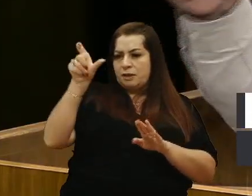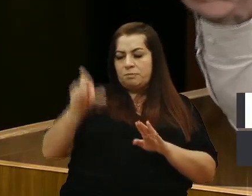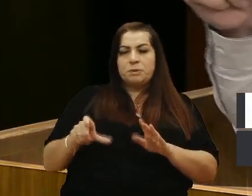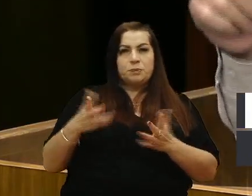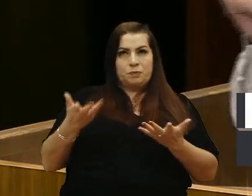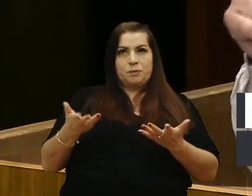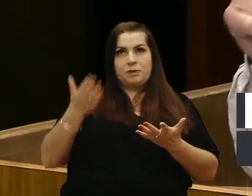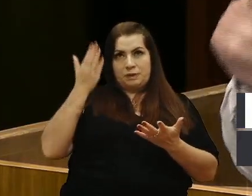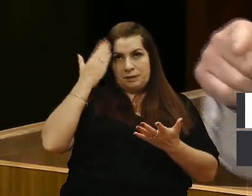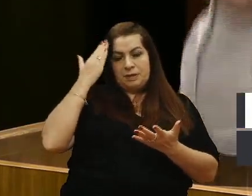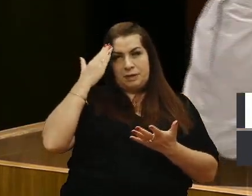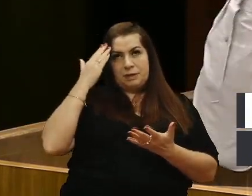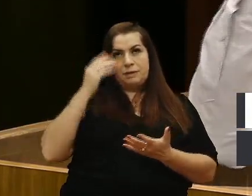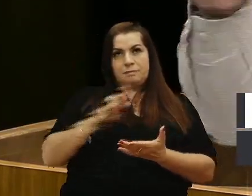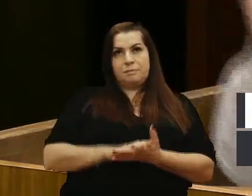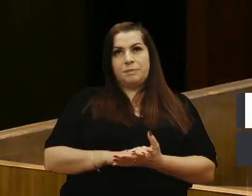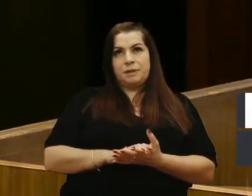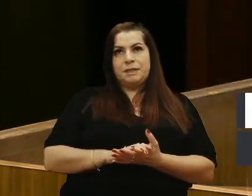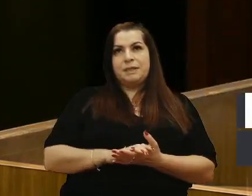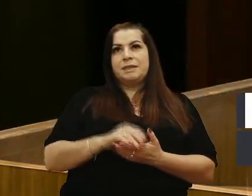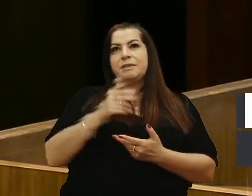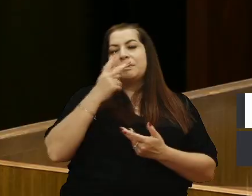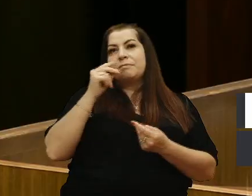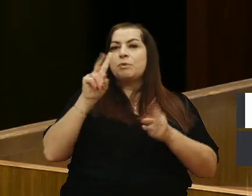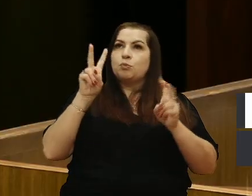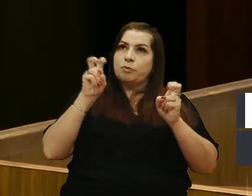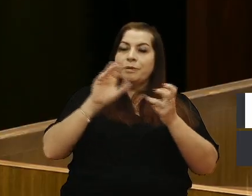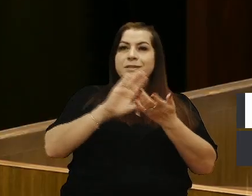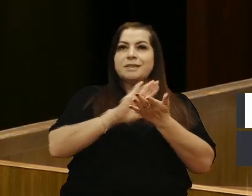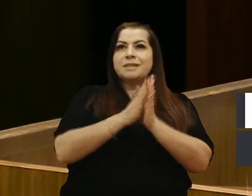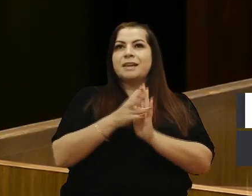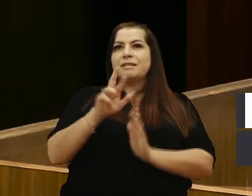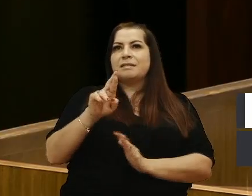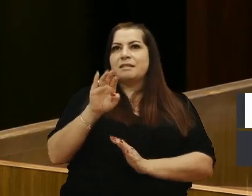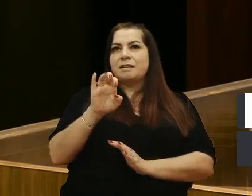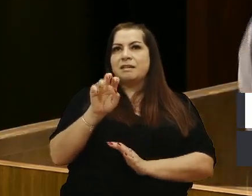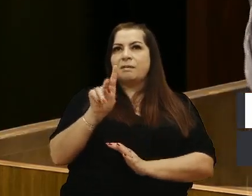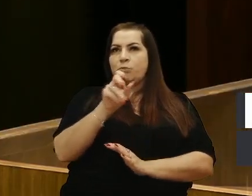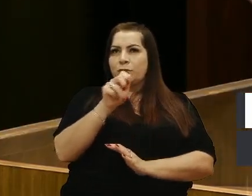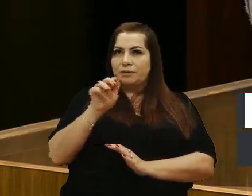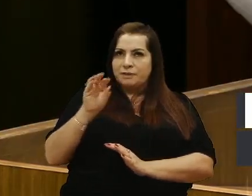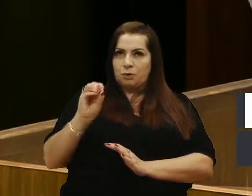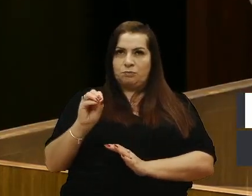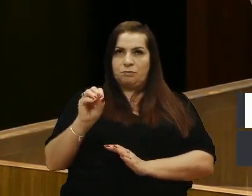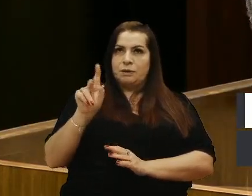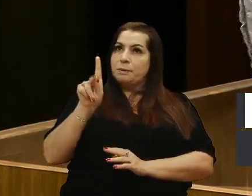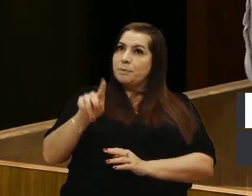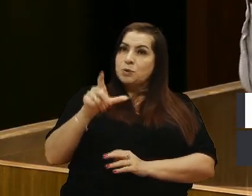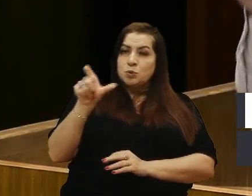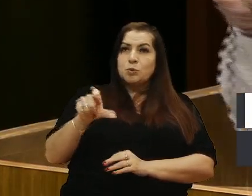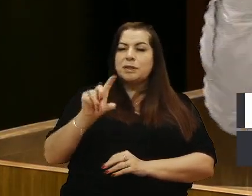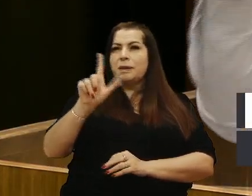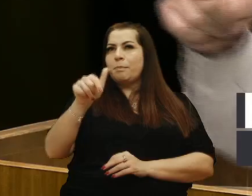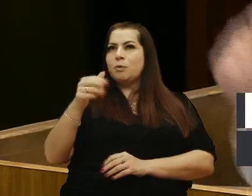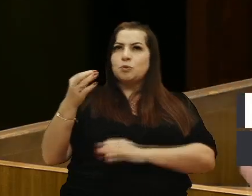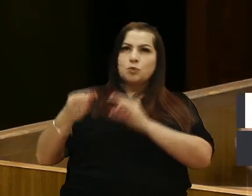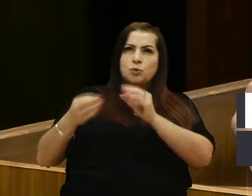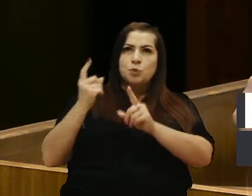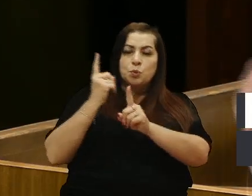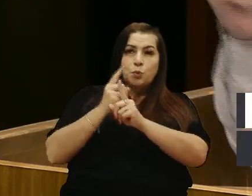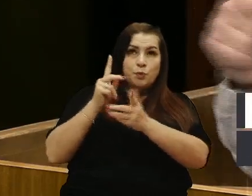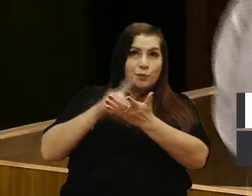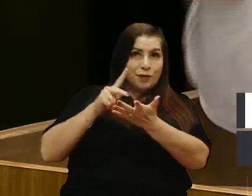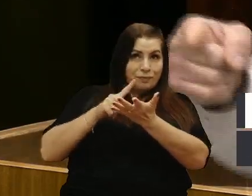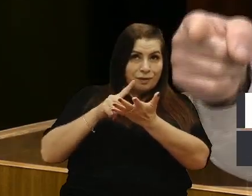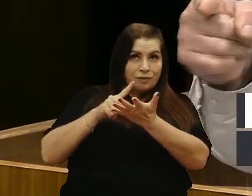nós sabemos aqui que se chama assassinato de reputação. É isso que fazem. Aquela pessoa, mesmo que depois a justiça encontre a